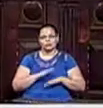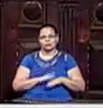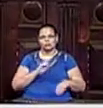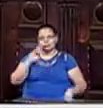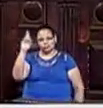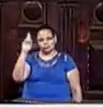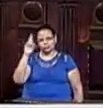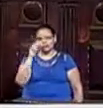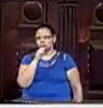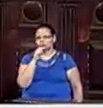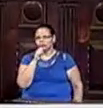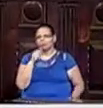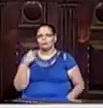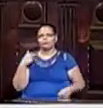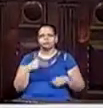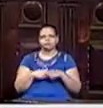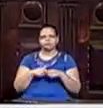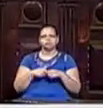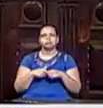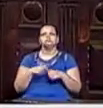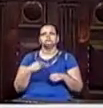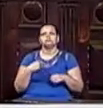refinaria. E